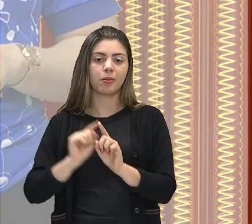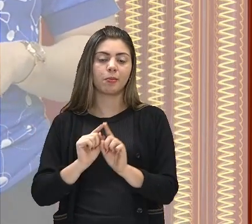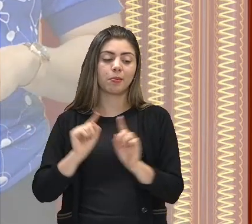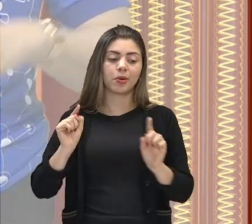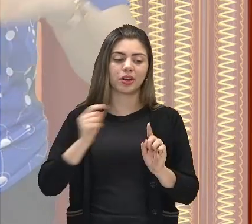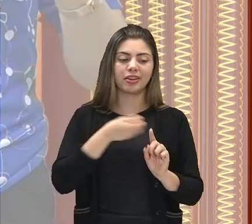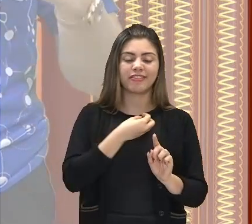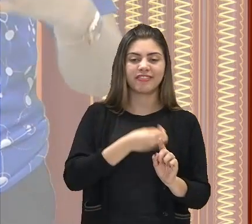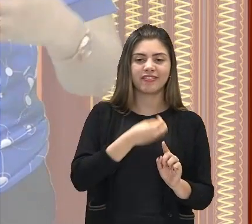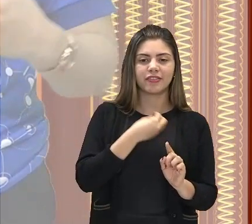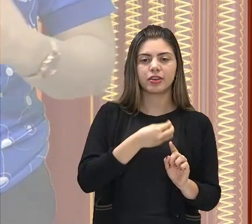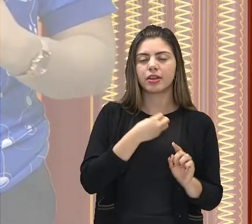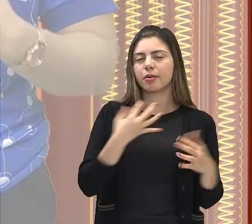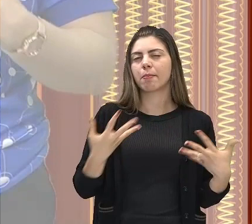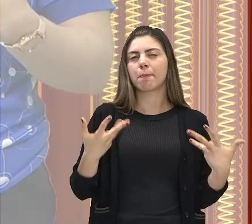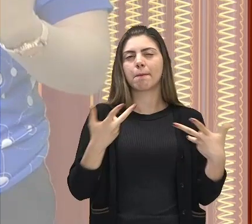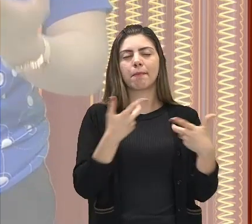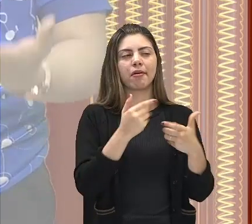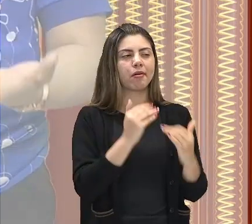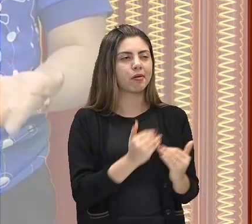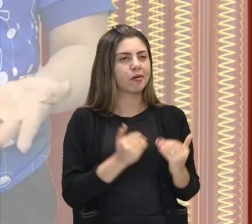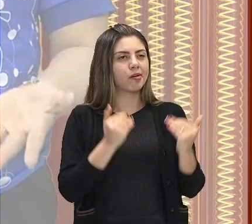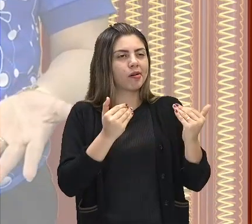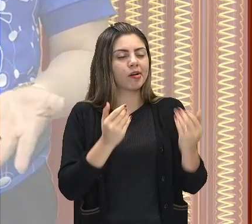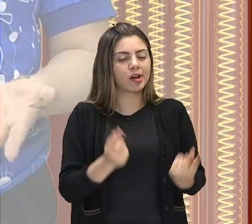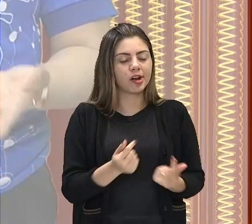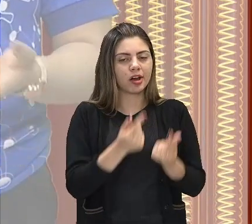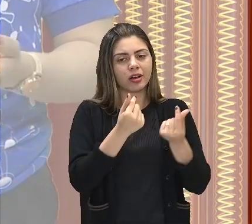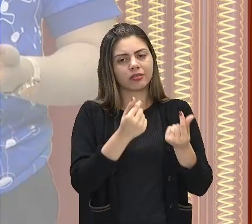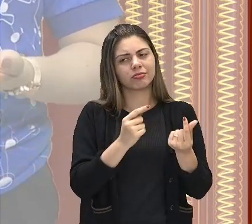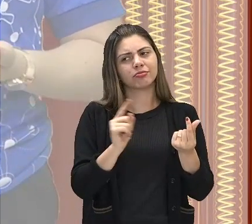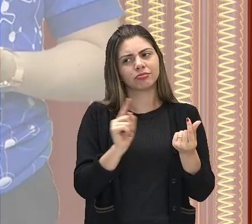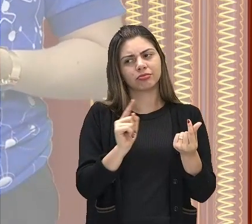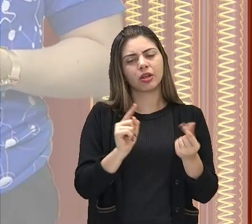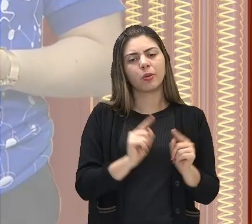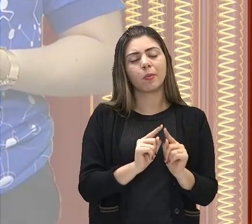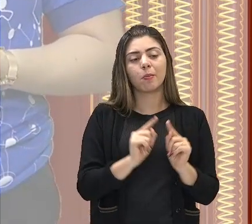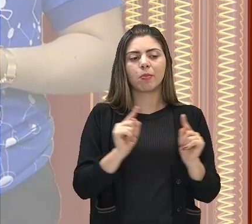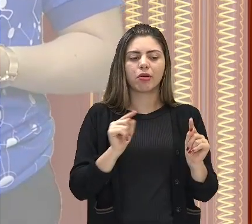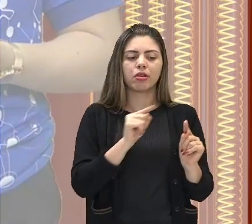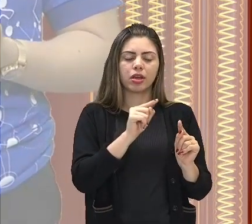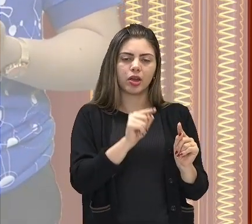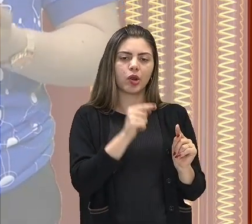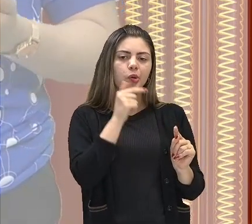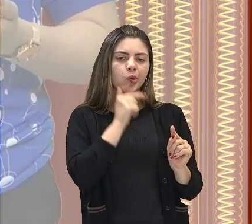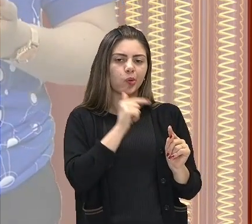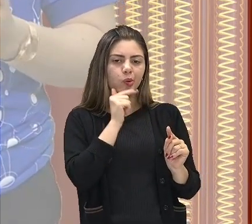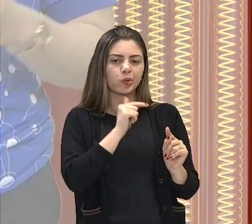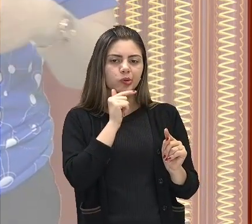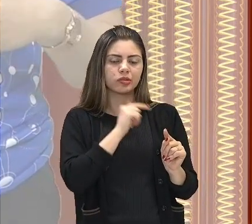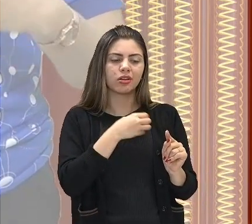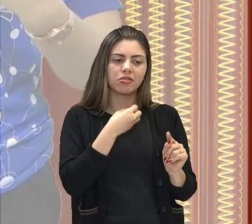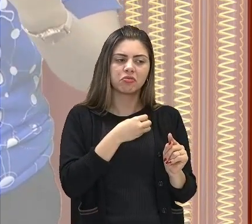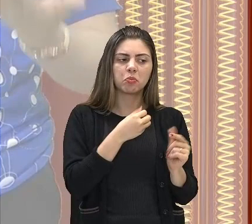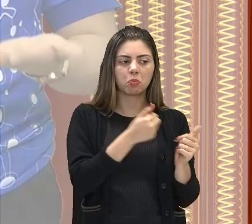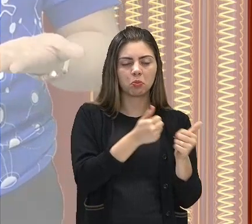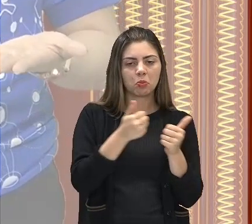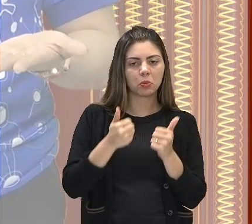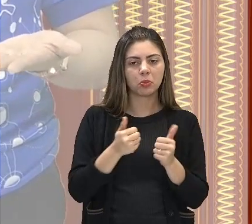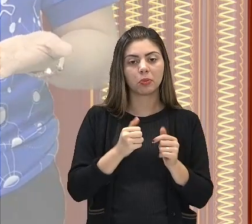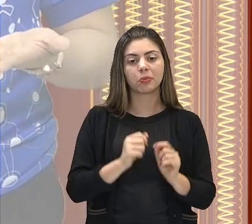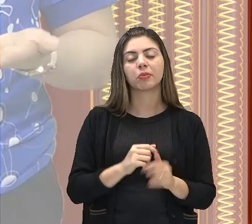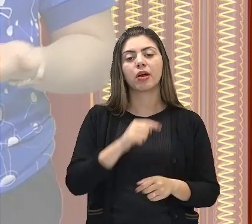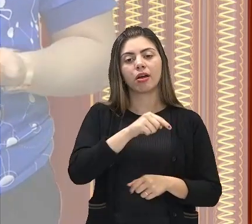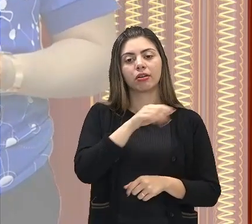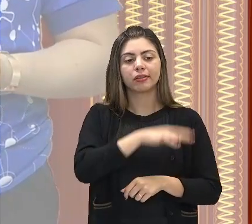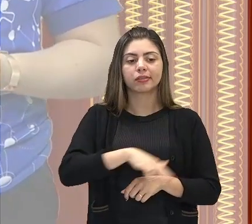vida assim espetacular, de grandes riquezas, mas eles aproveitaram a situação, já que, pelo menos aqui,